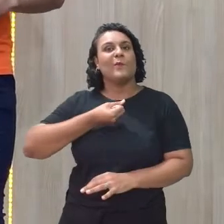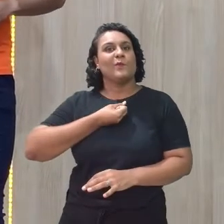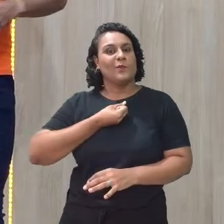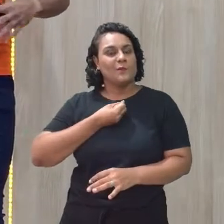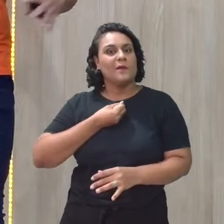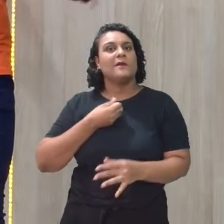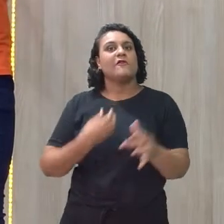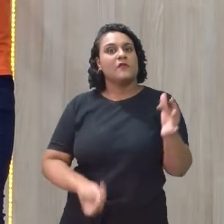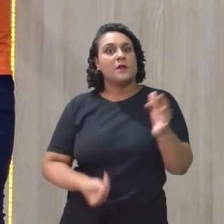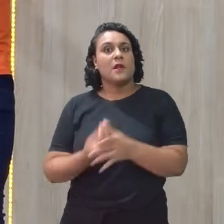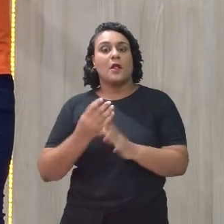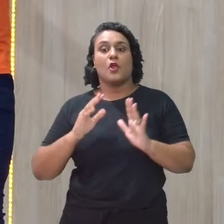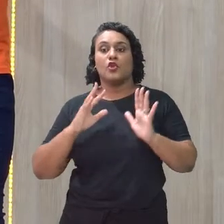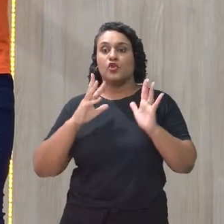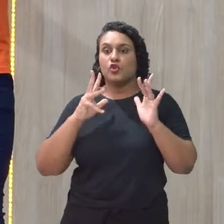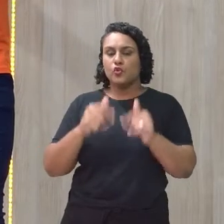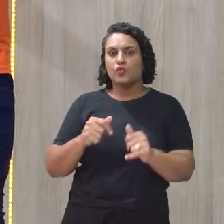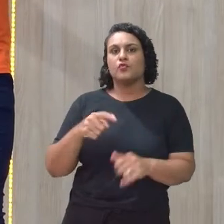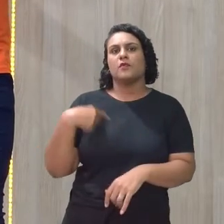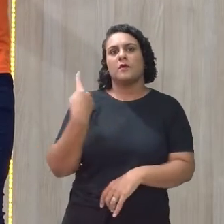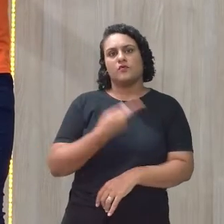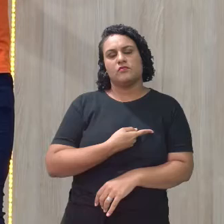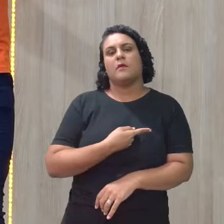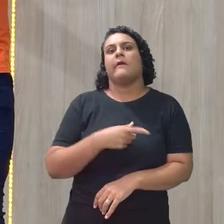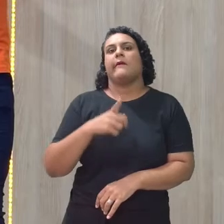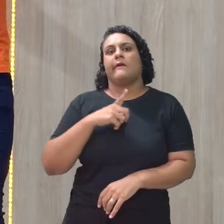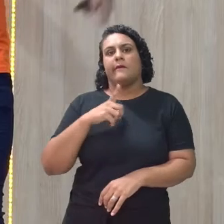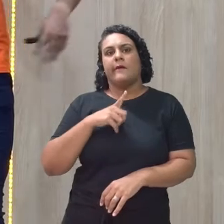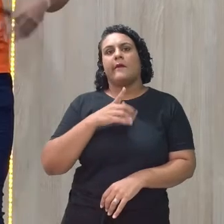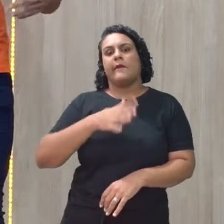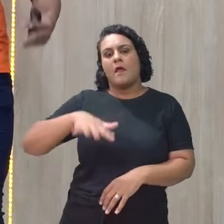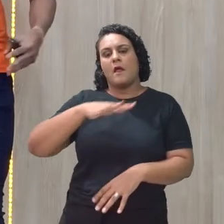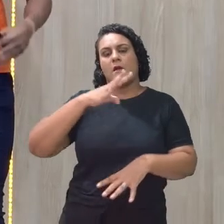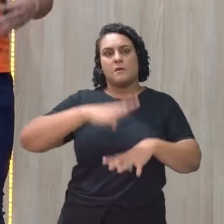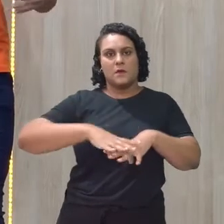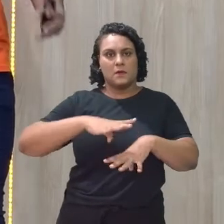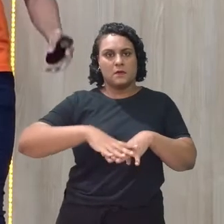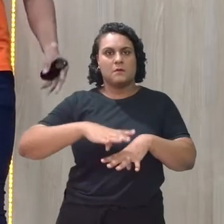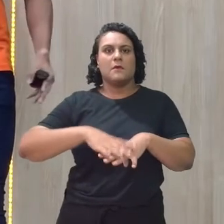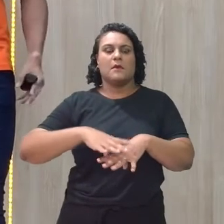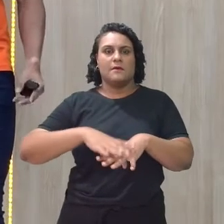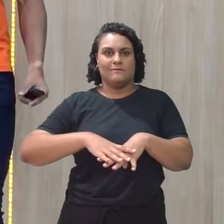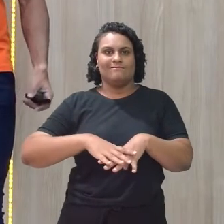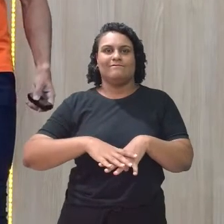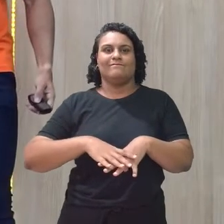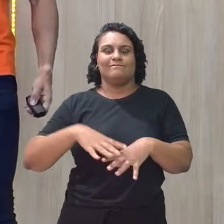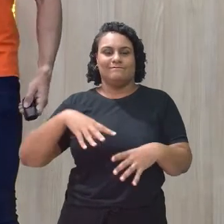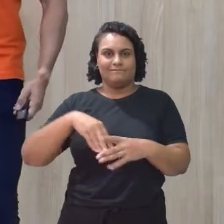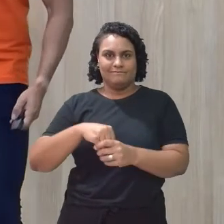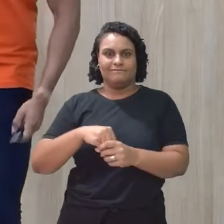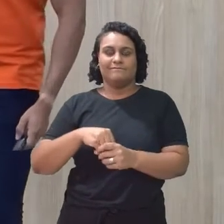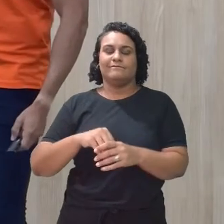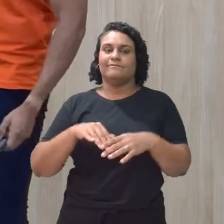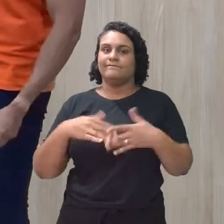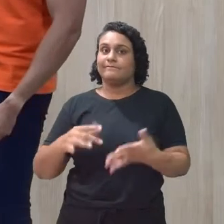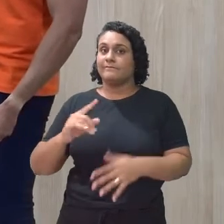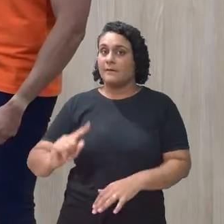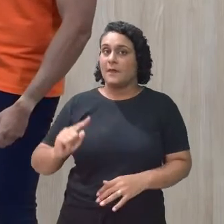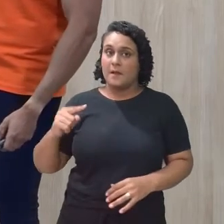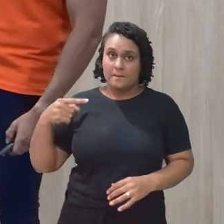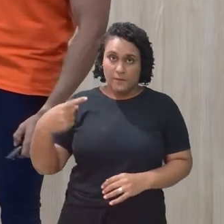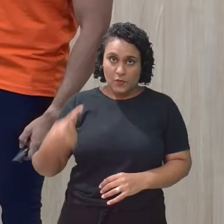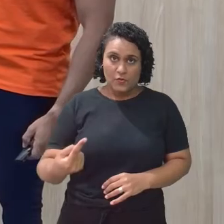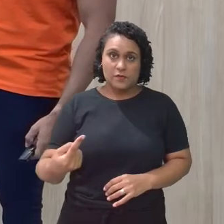surgiram tudo isso que a gente vê no mundo matemático com os números hoje em dia, certo? Então, depois disso